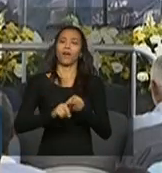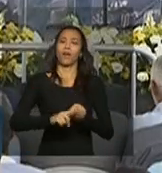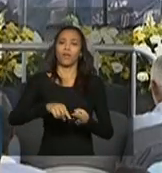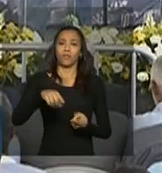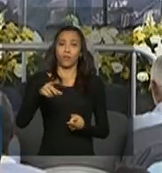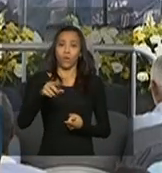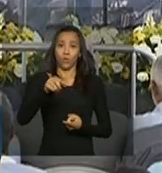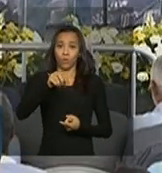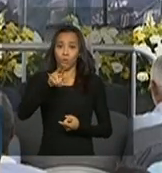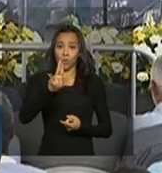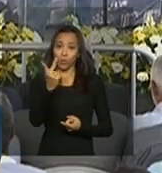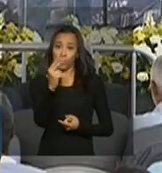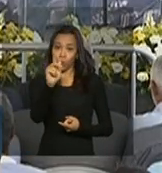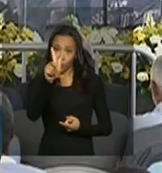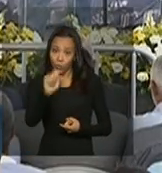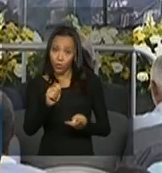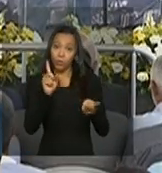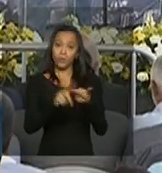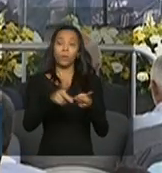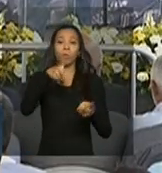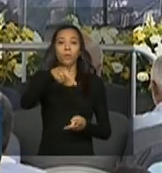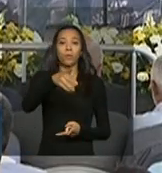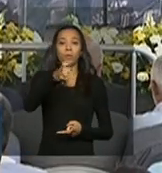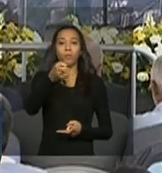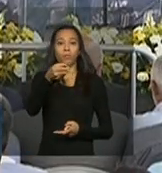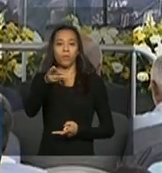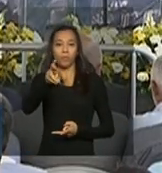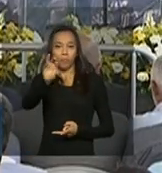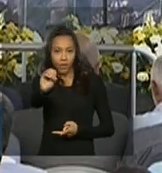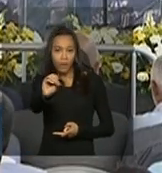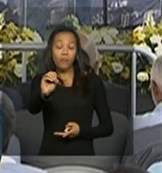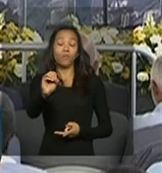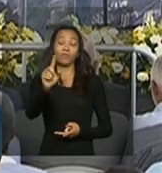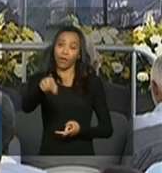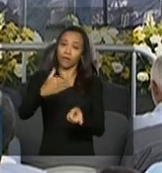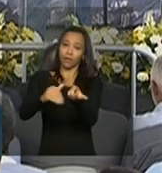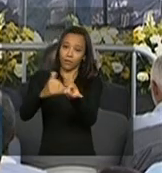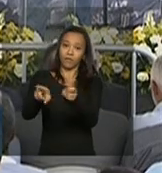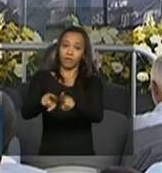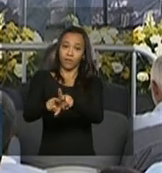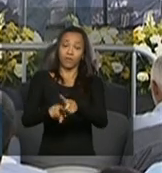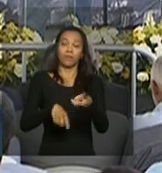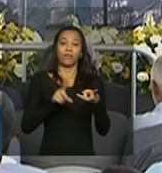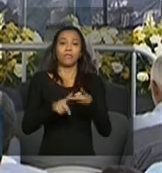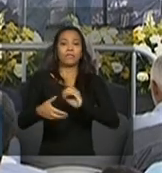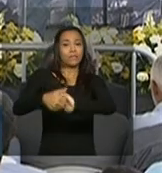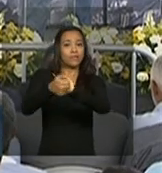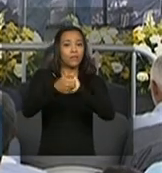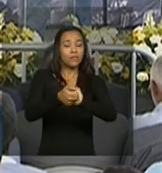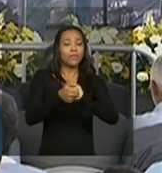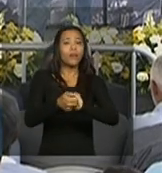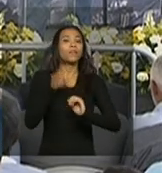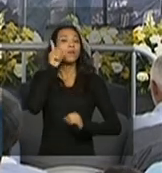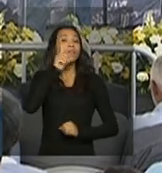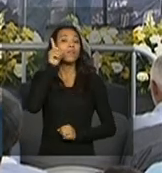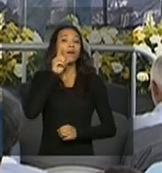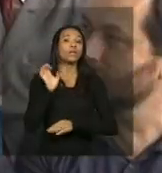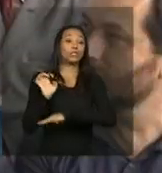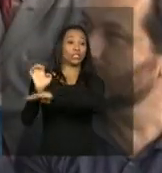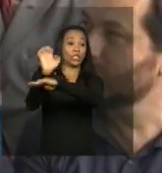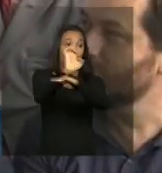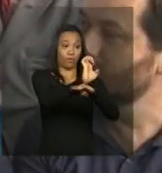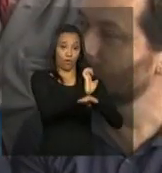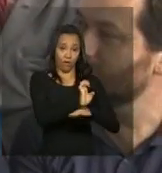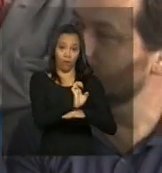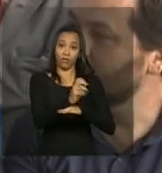Leal, Pedro Paulo, que é secretário e deputado federal, saudar os deputados estaduais aqui